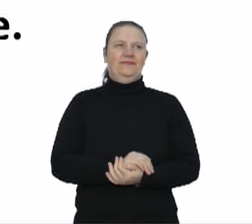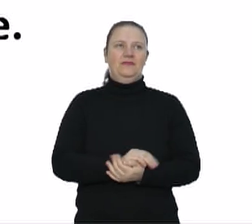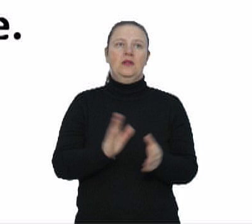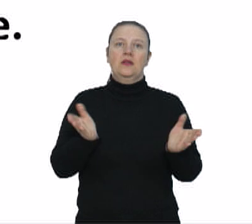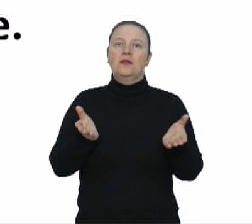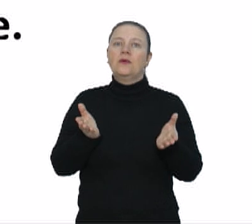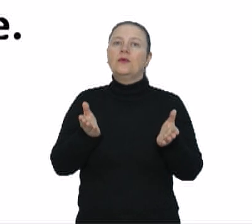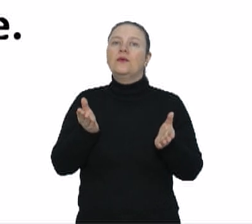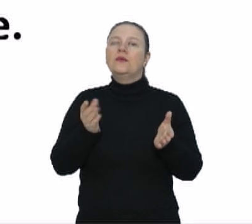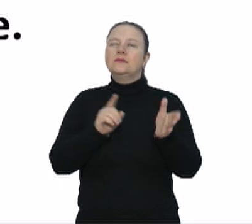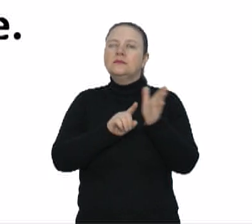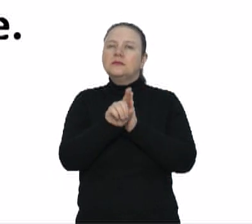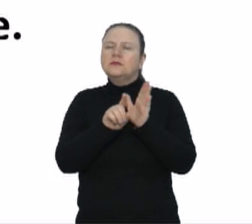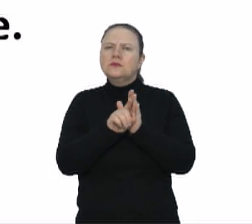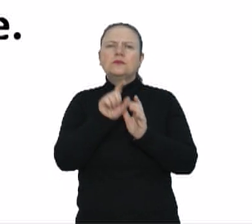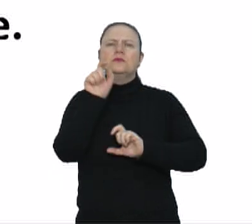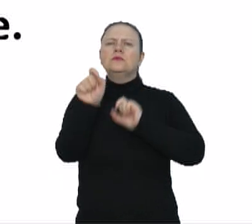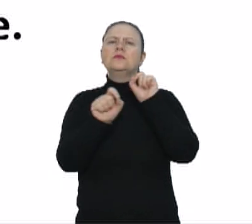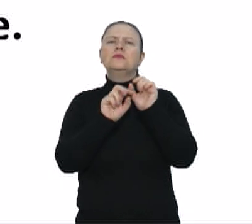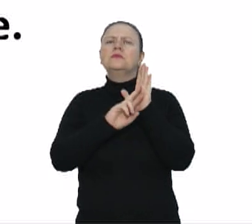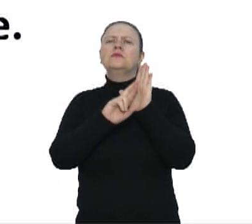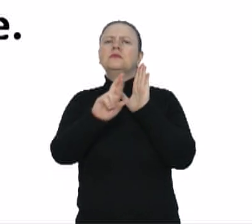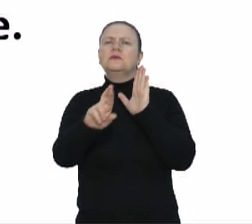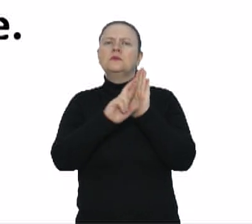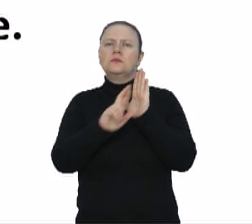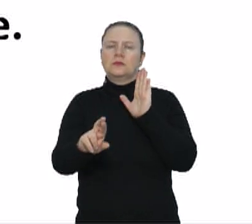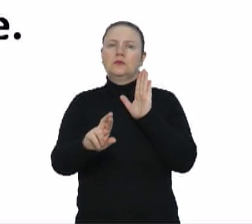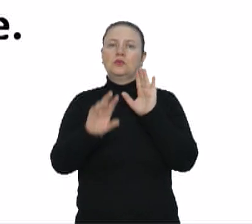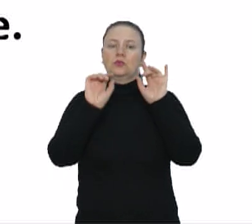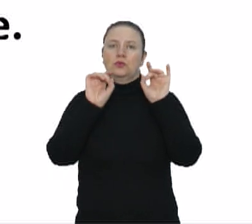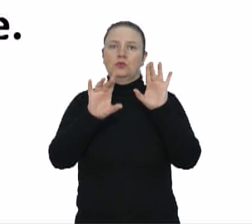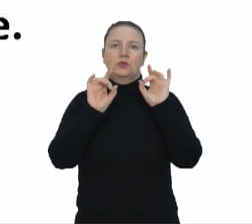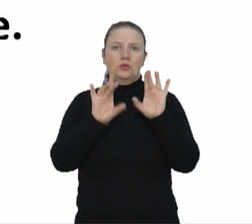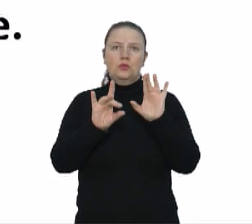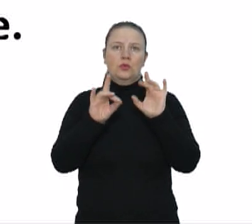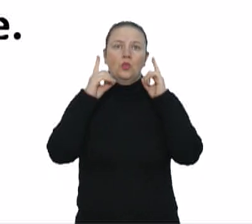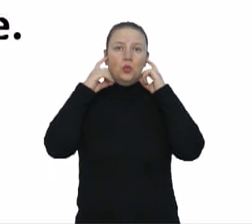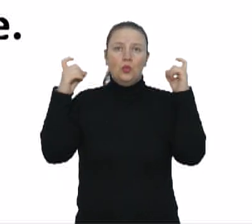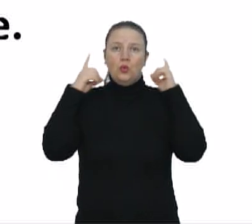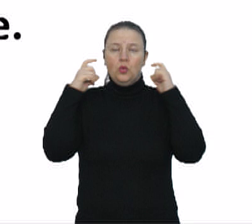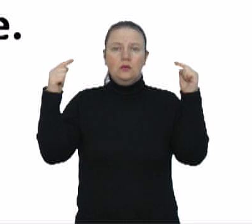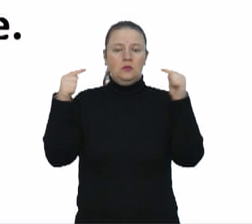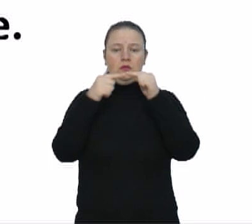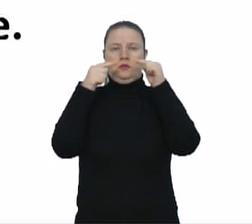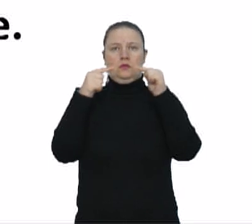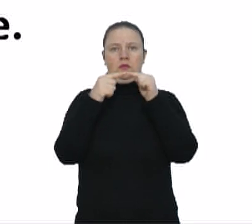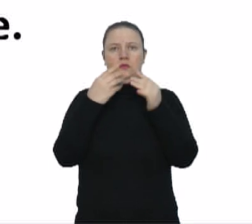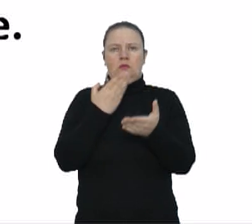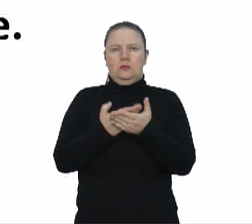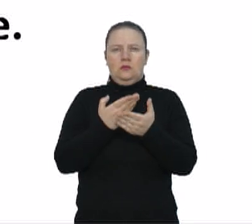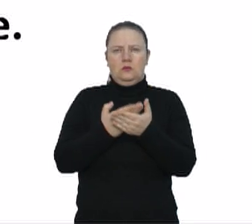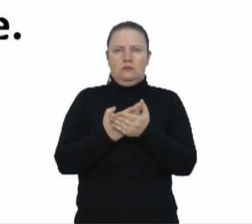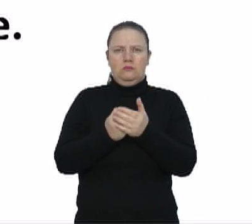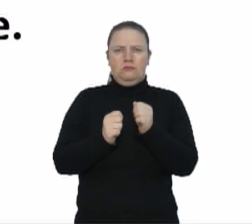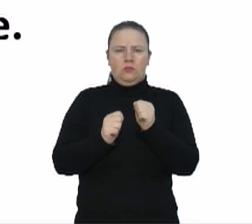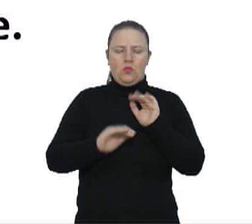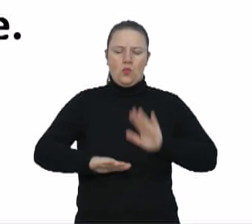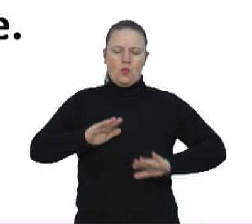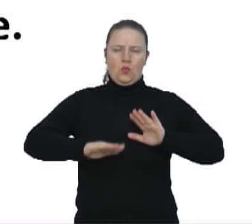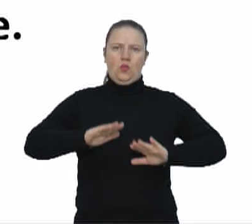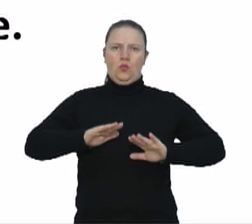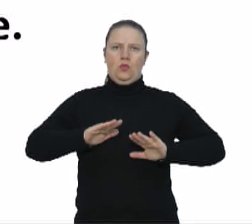testes. Qual alternativa contém apenas as propriedades do som referentes ao estudo da acústica?